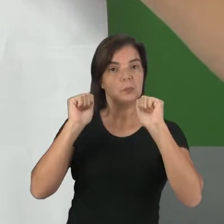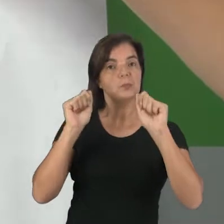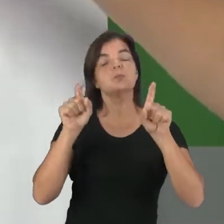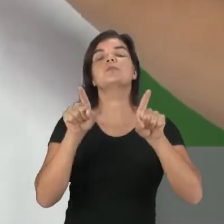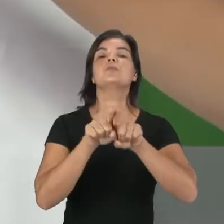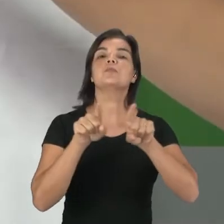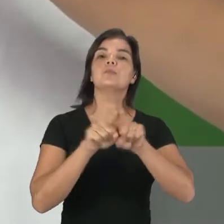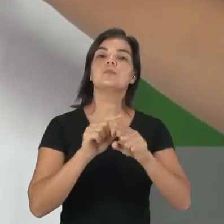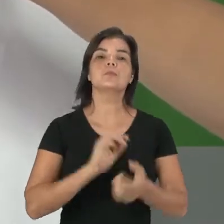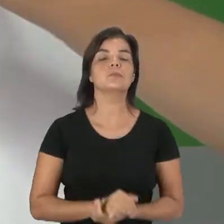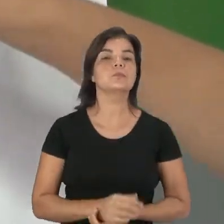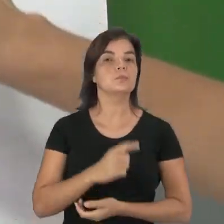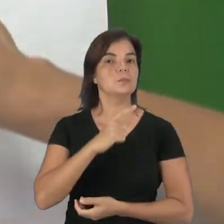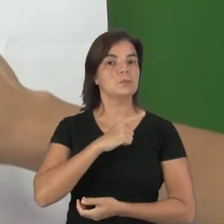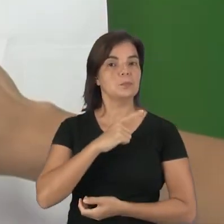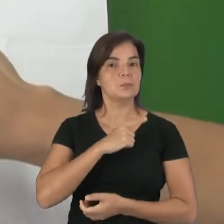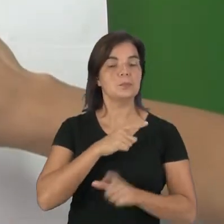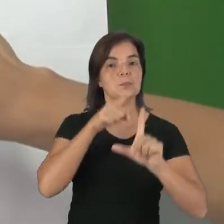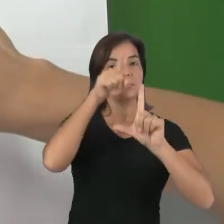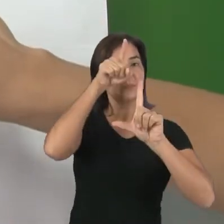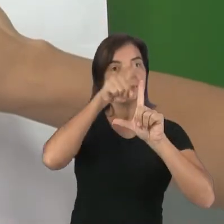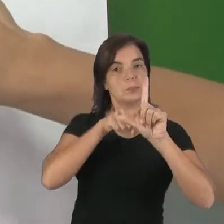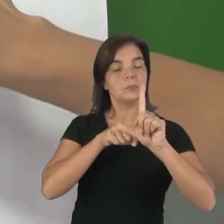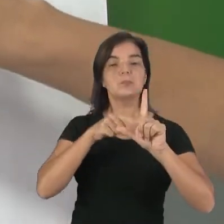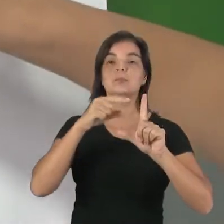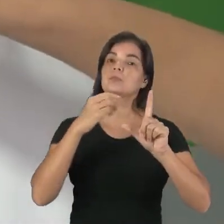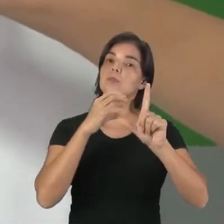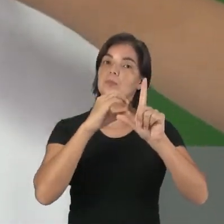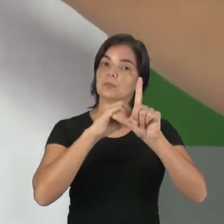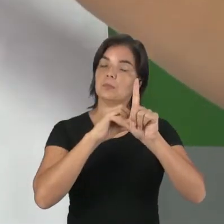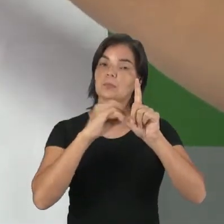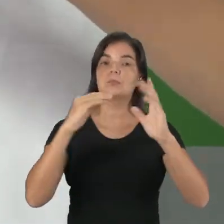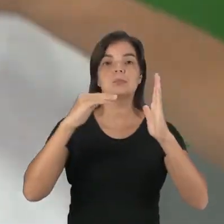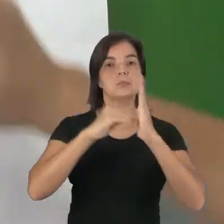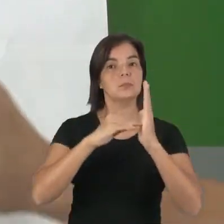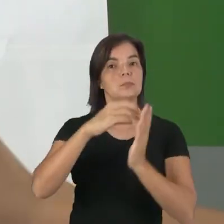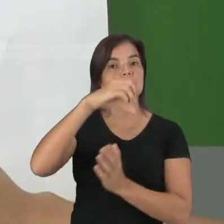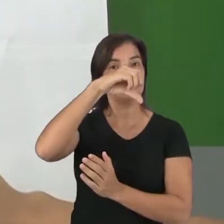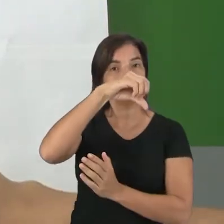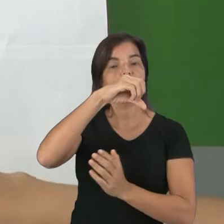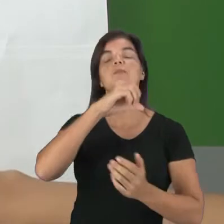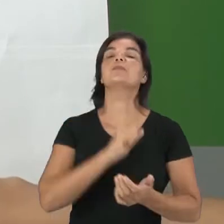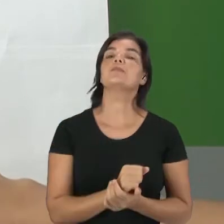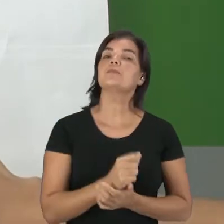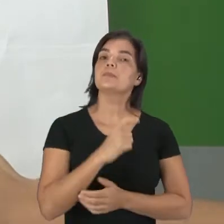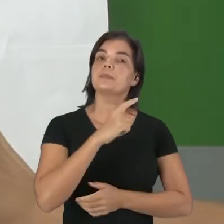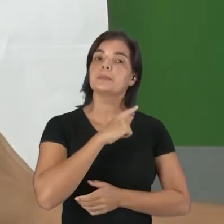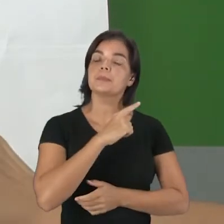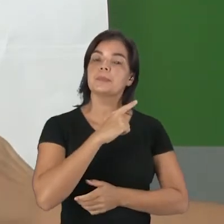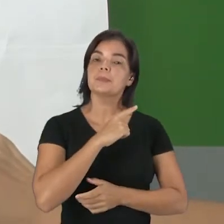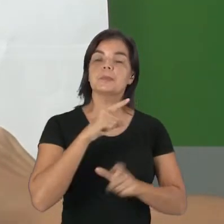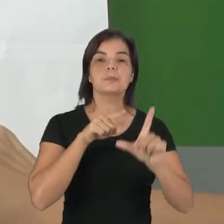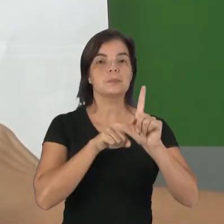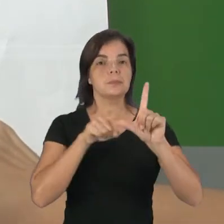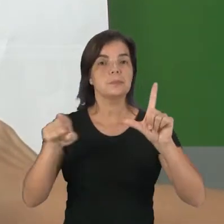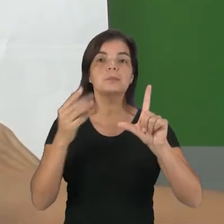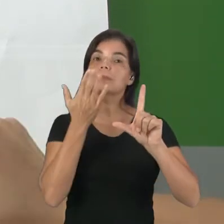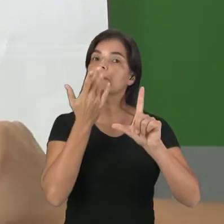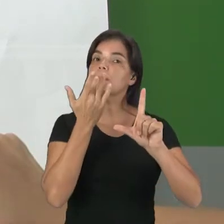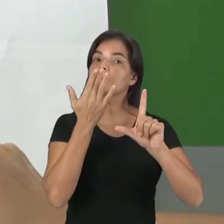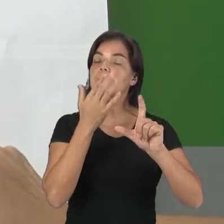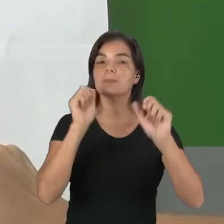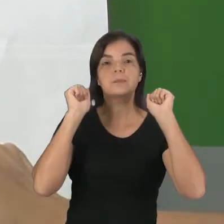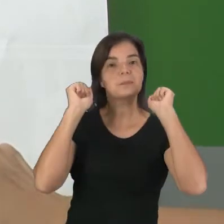nosso título. Nós temos uma escala que vai aumentando de 1 em 1. Nós temos as cores